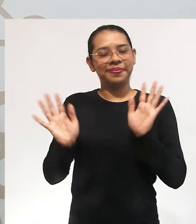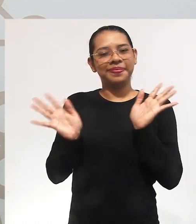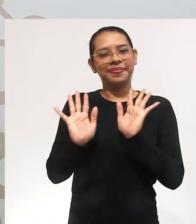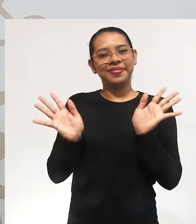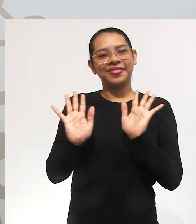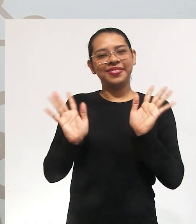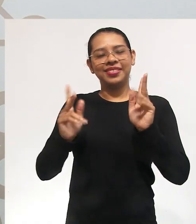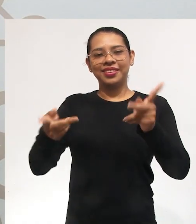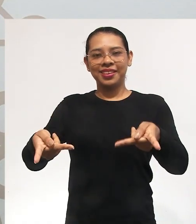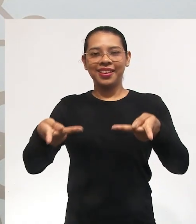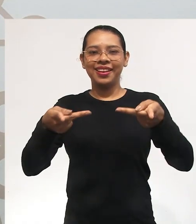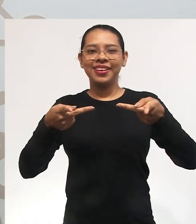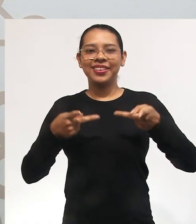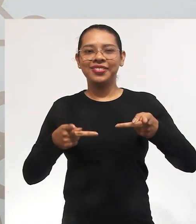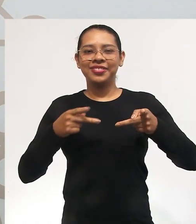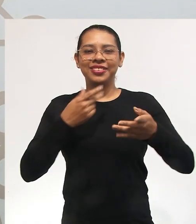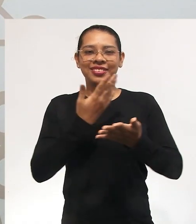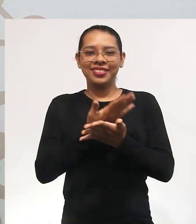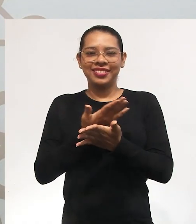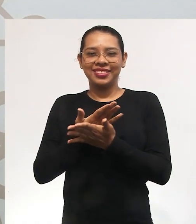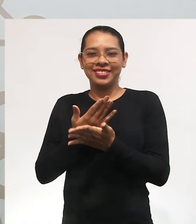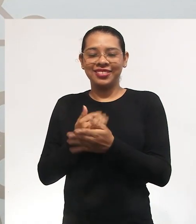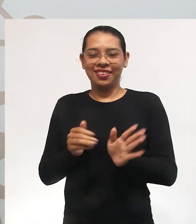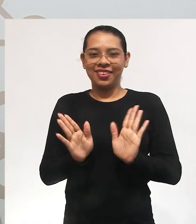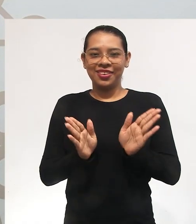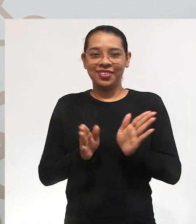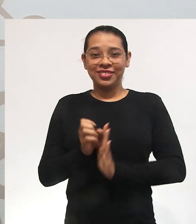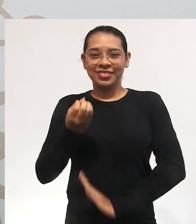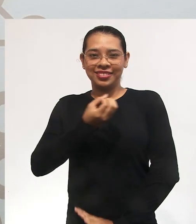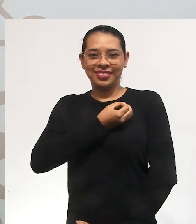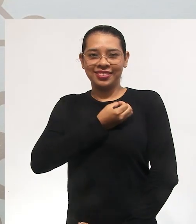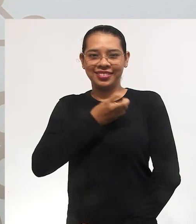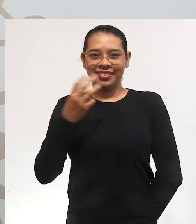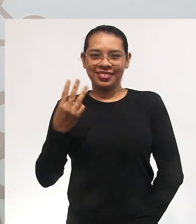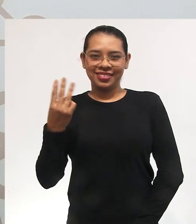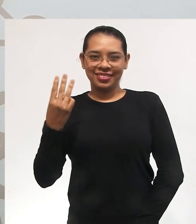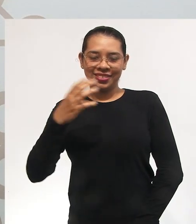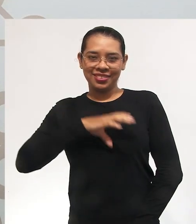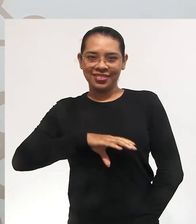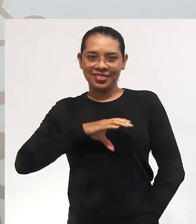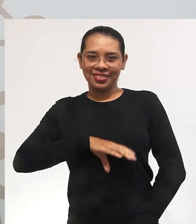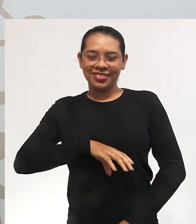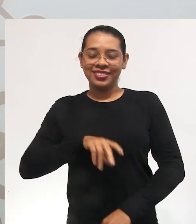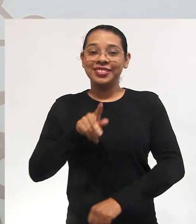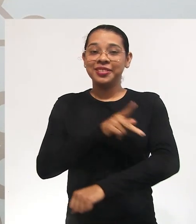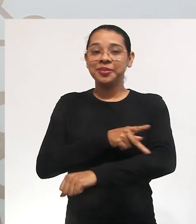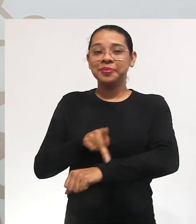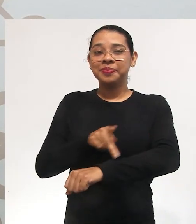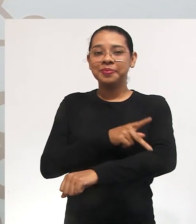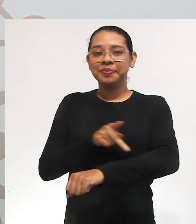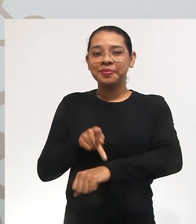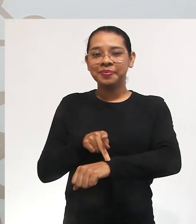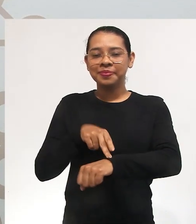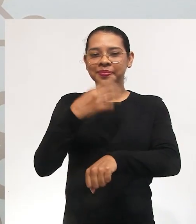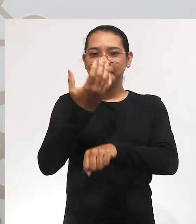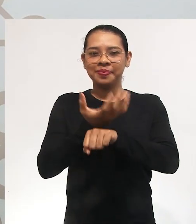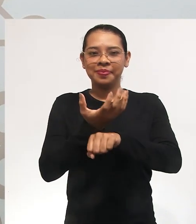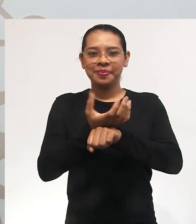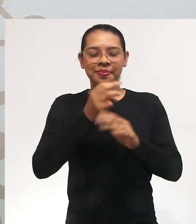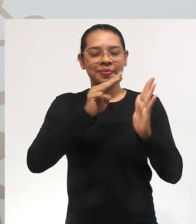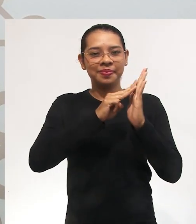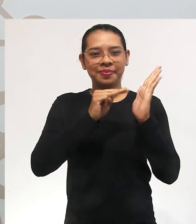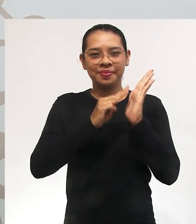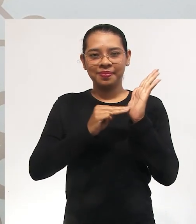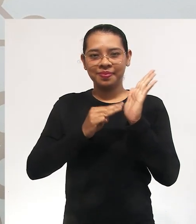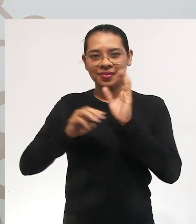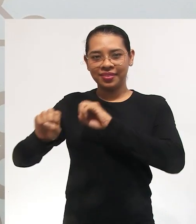Olá, sejam muito bem-vindos à aula de número 3 do curso de Licenciatura em Pedagogia da disciplina